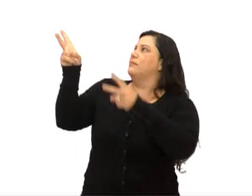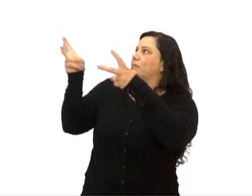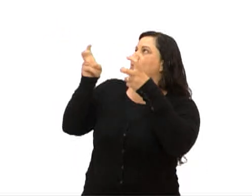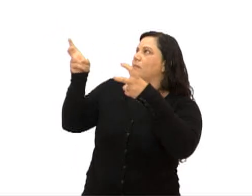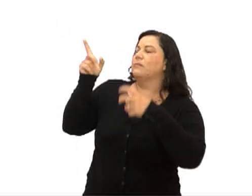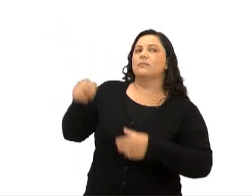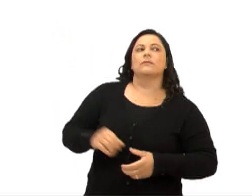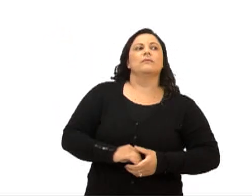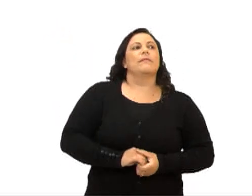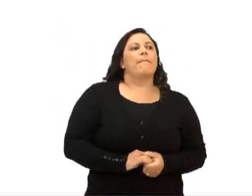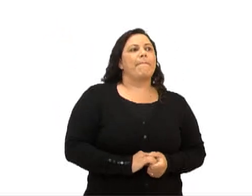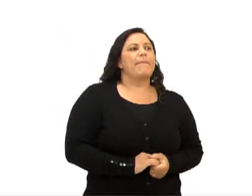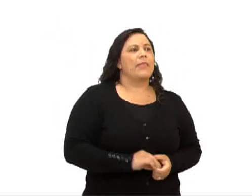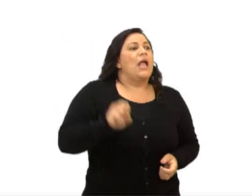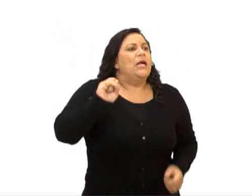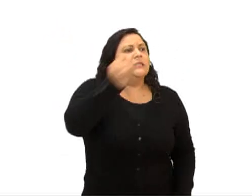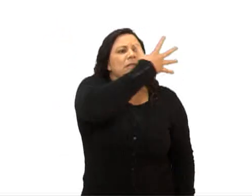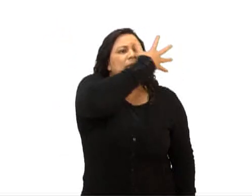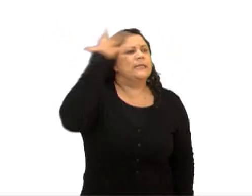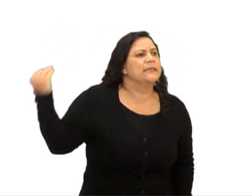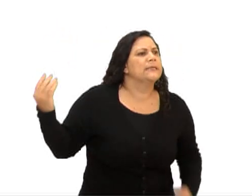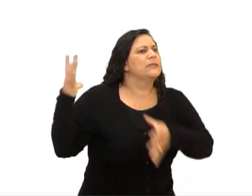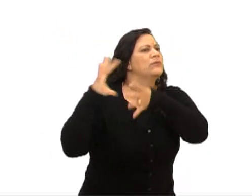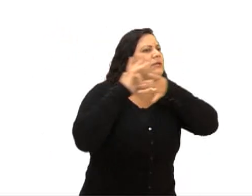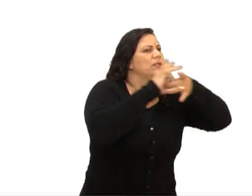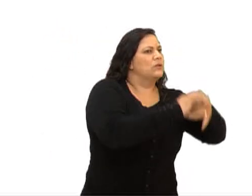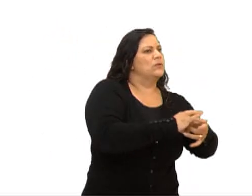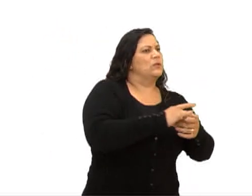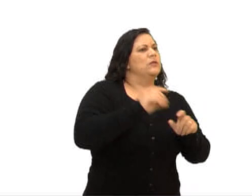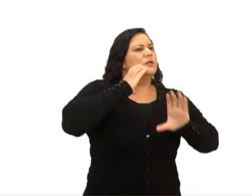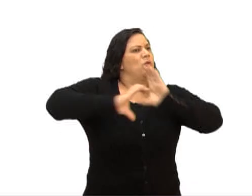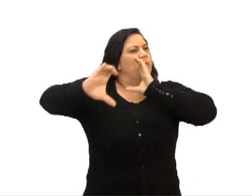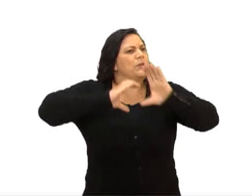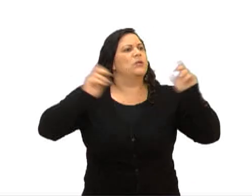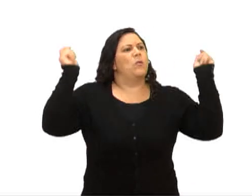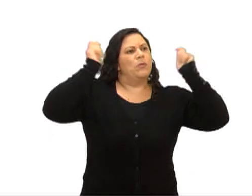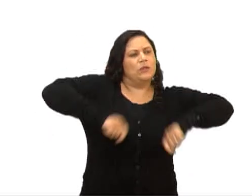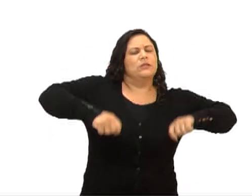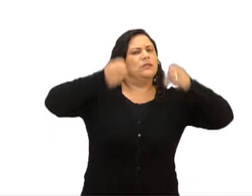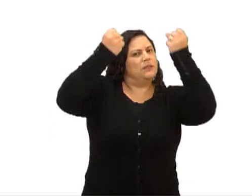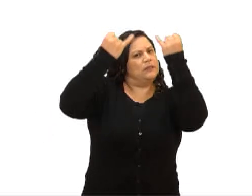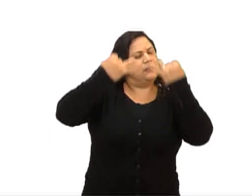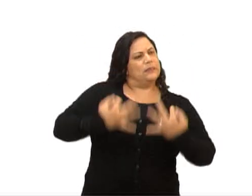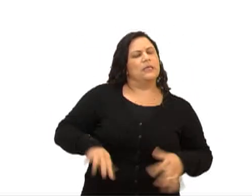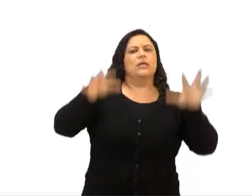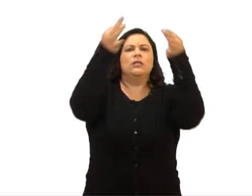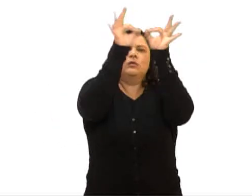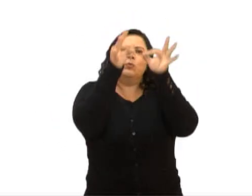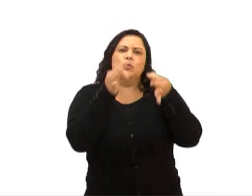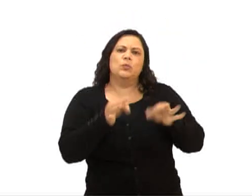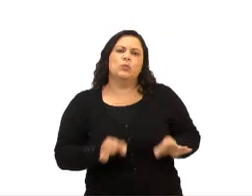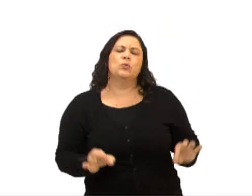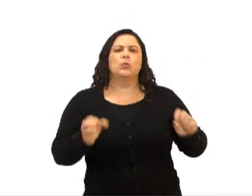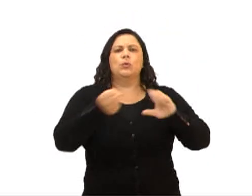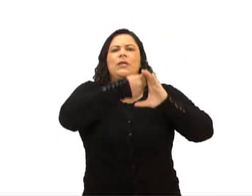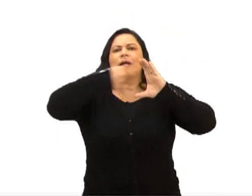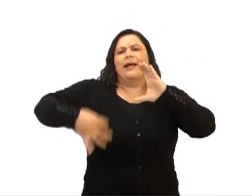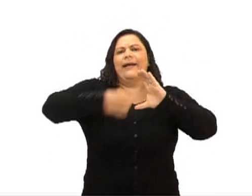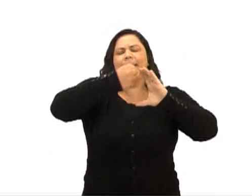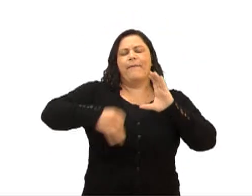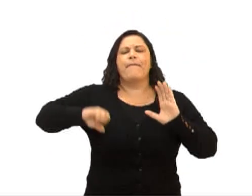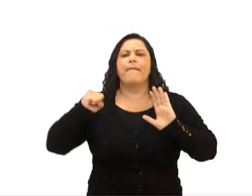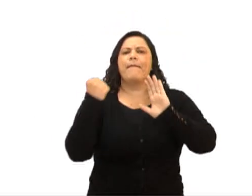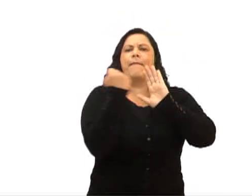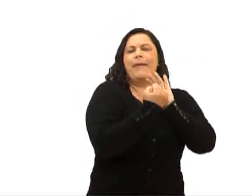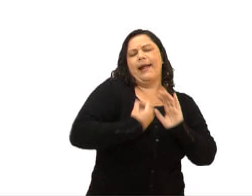se deu a comunicação, pode-se dizer que a estrutura mínima de organização de uma oração caracteriza pela marca da existência